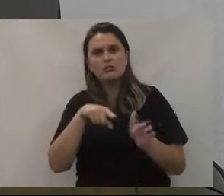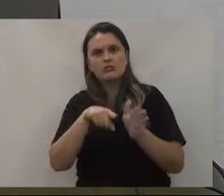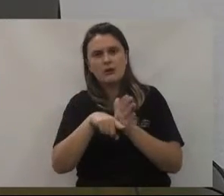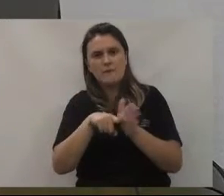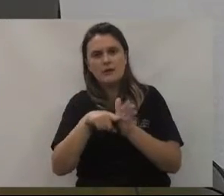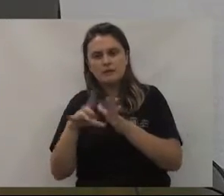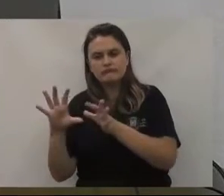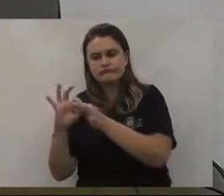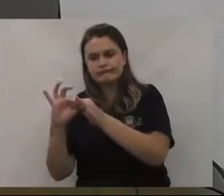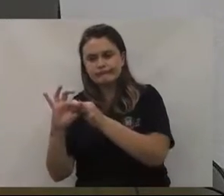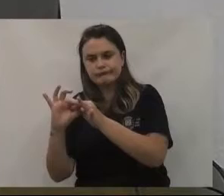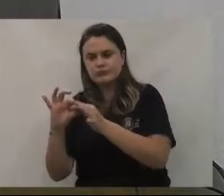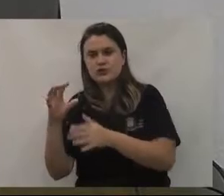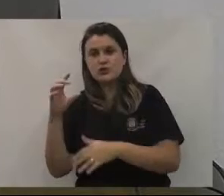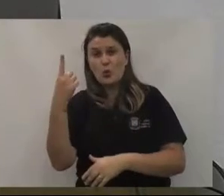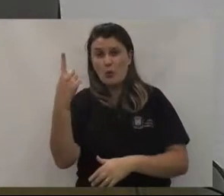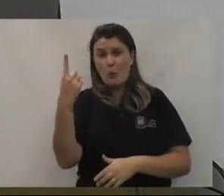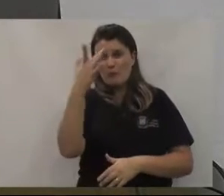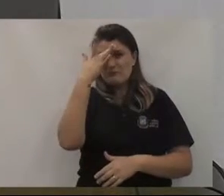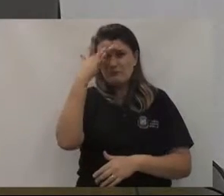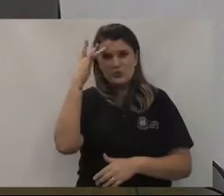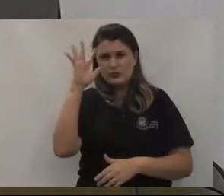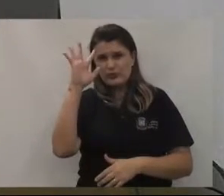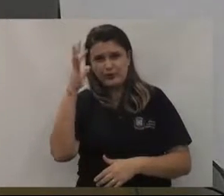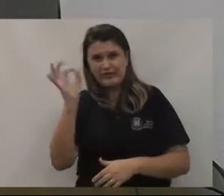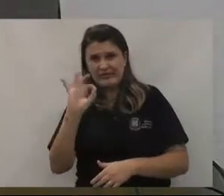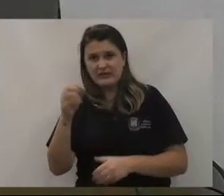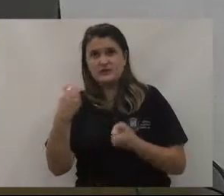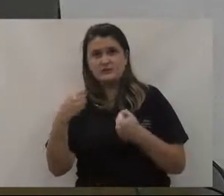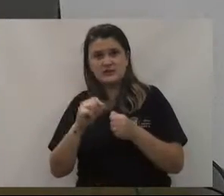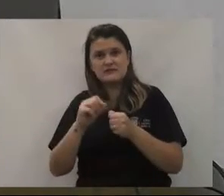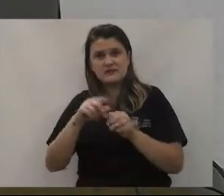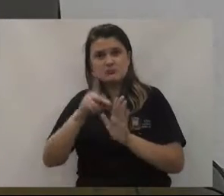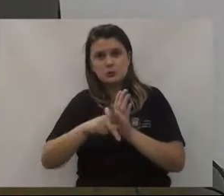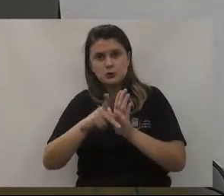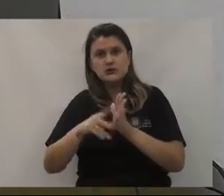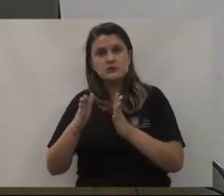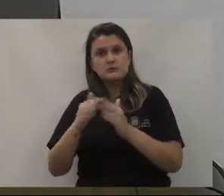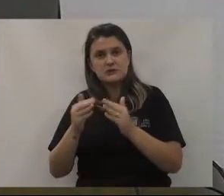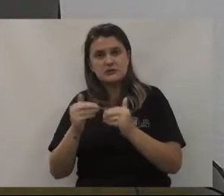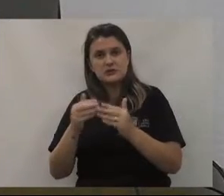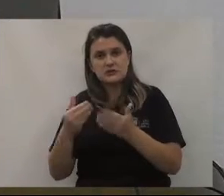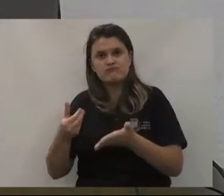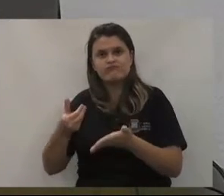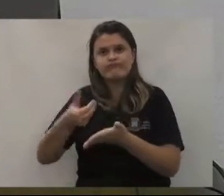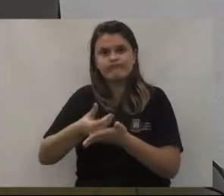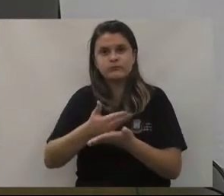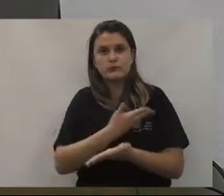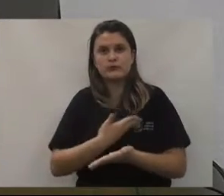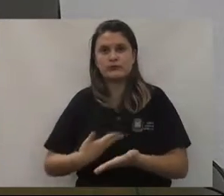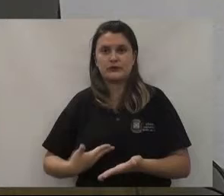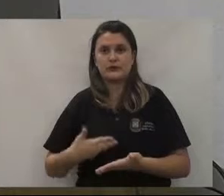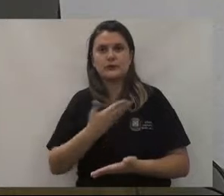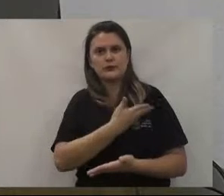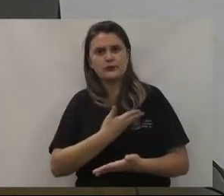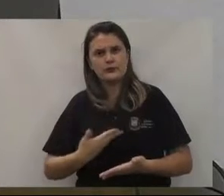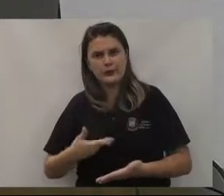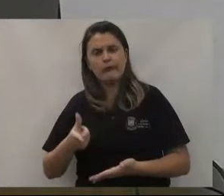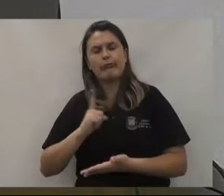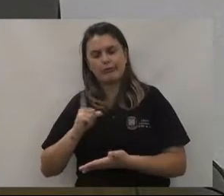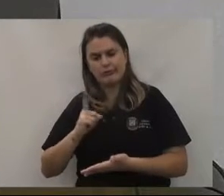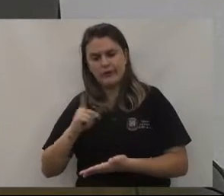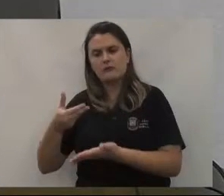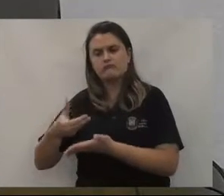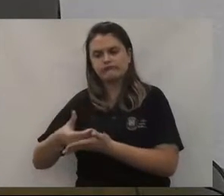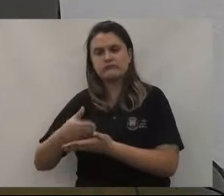ser feito. Uma pessoa só não vai resolver. E fazer um projeto e pedir esse recurso para o governo. E o governo tem recurso,